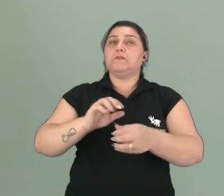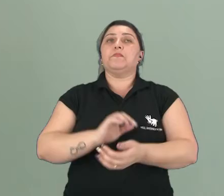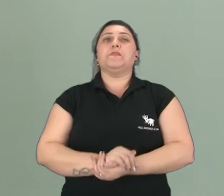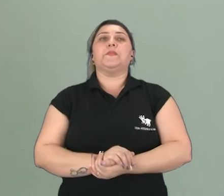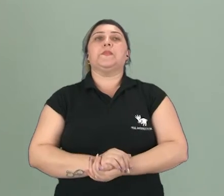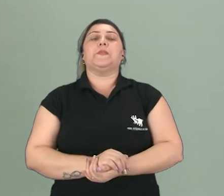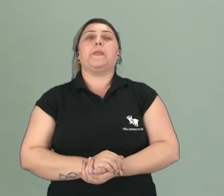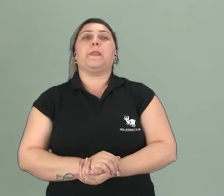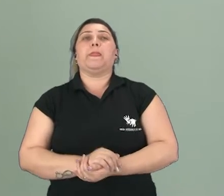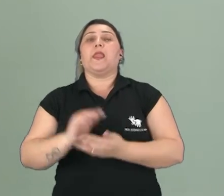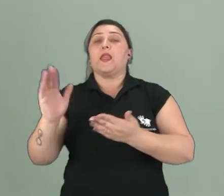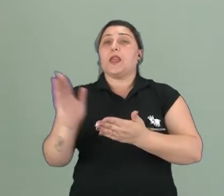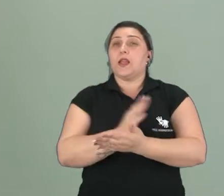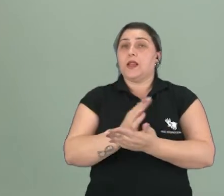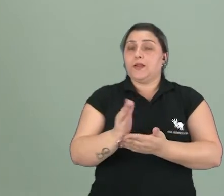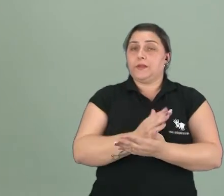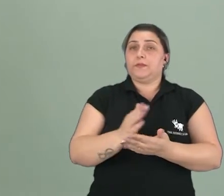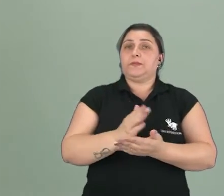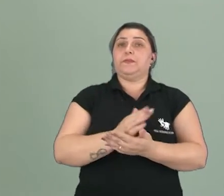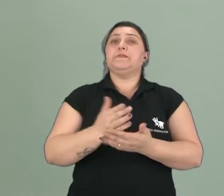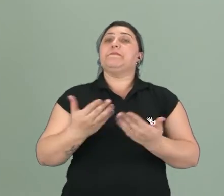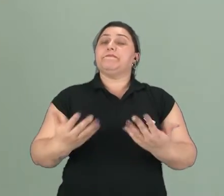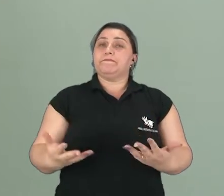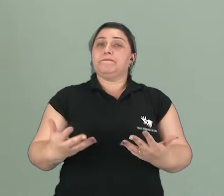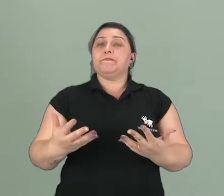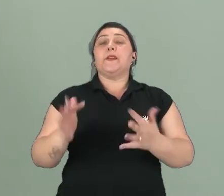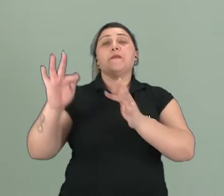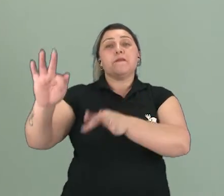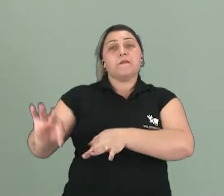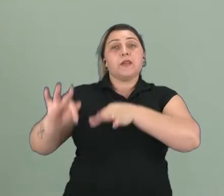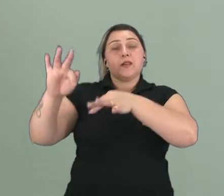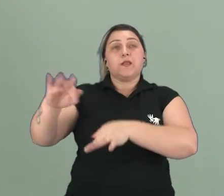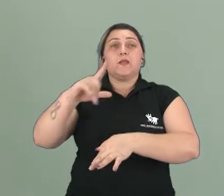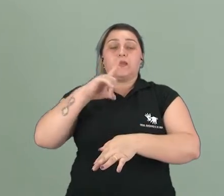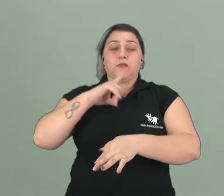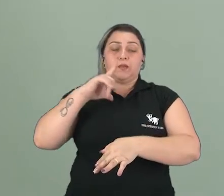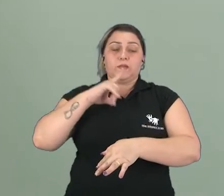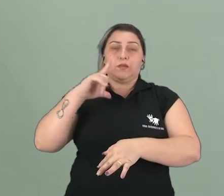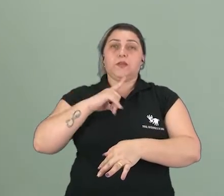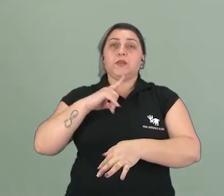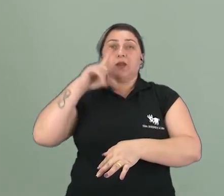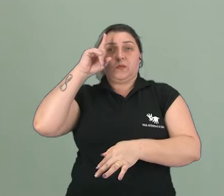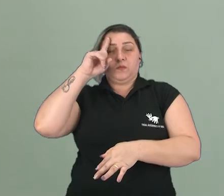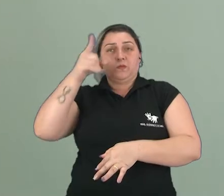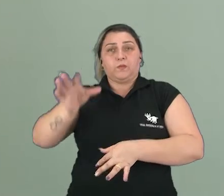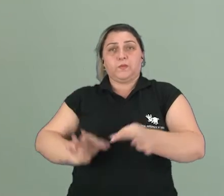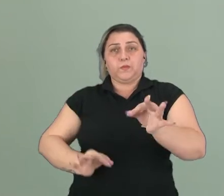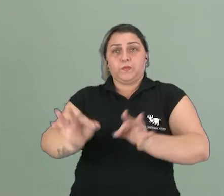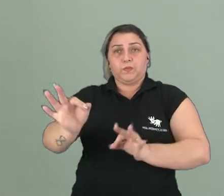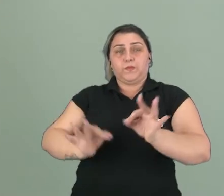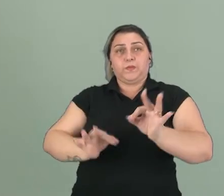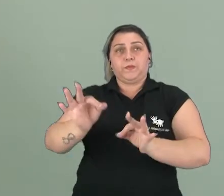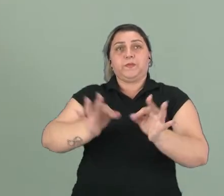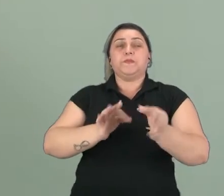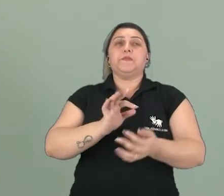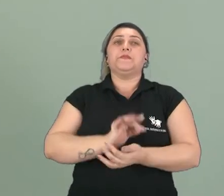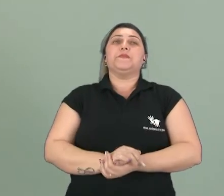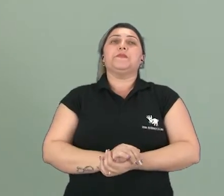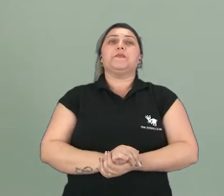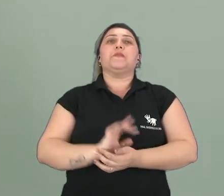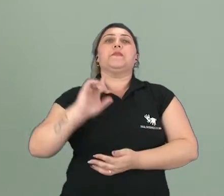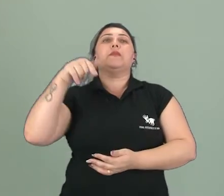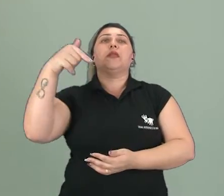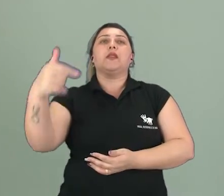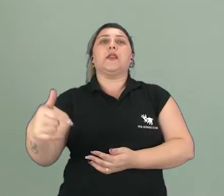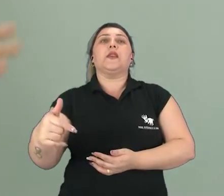processo. Então, eles passavam por determinado feudo que tinha determinada ordem, determinada organização, iam para